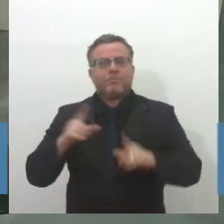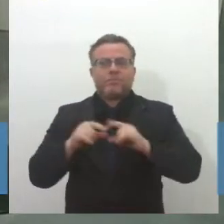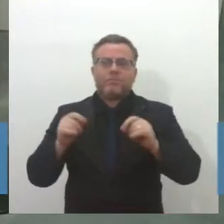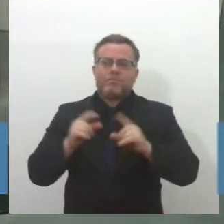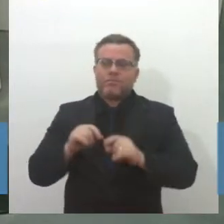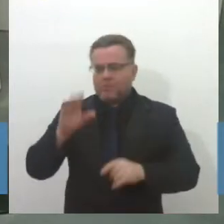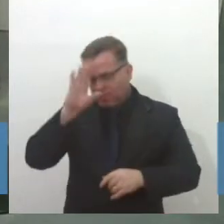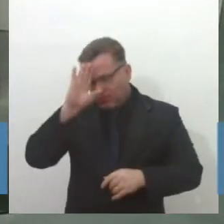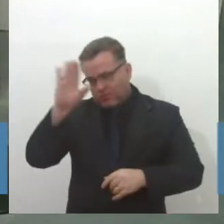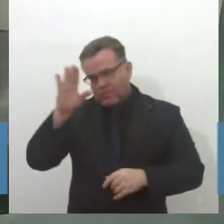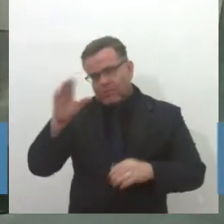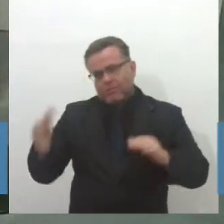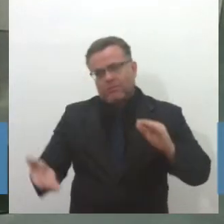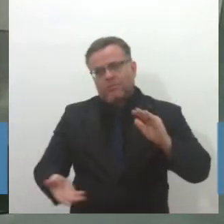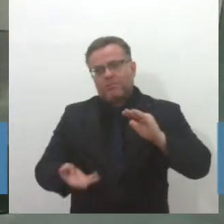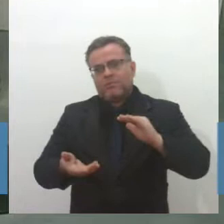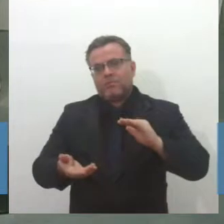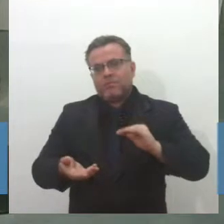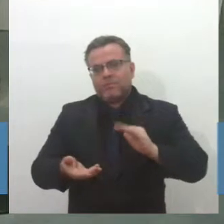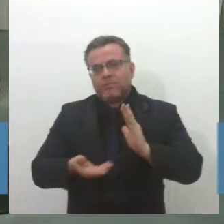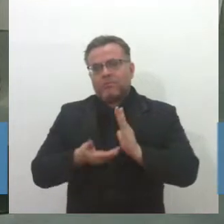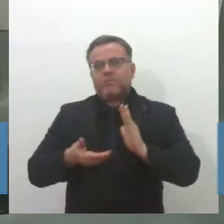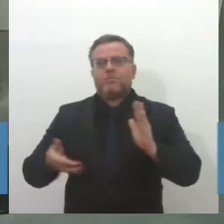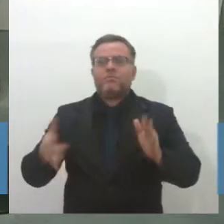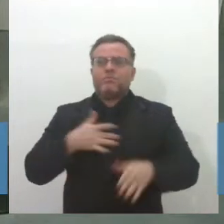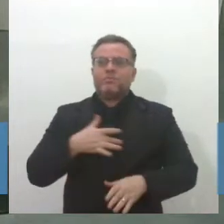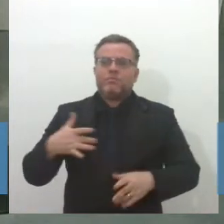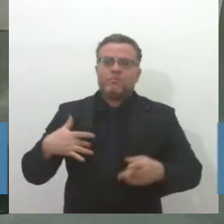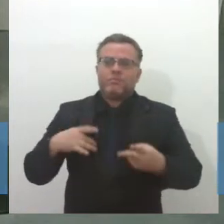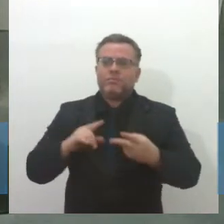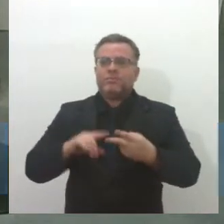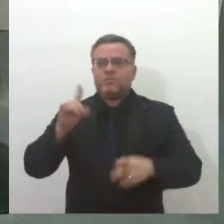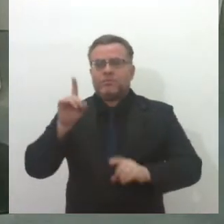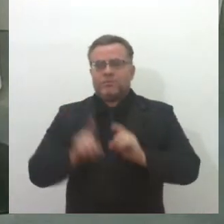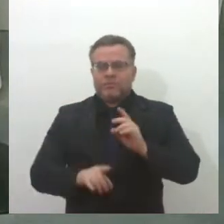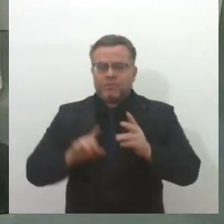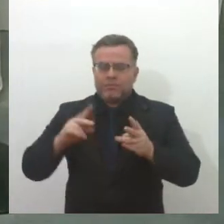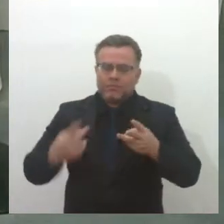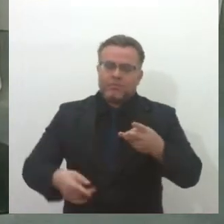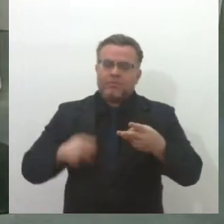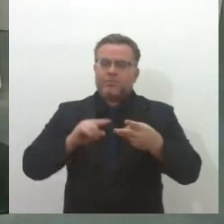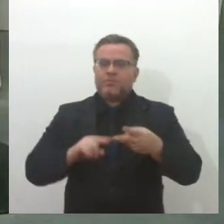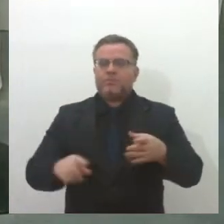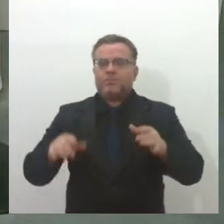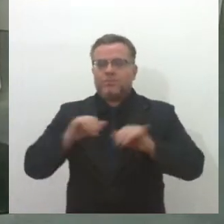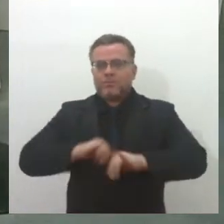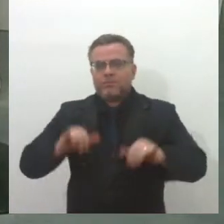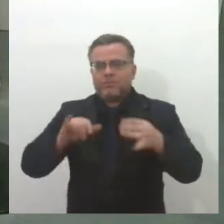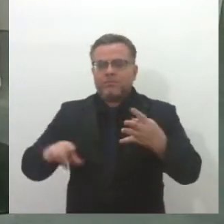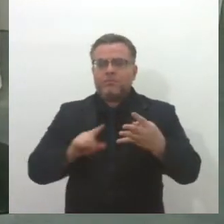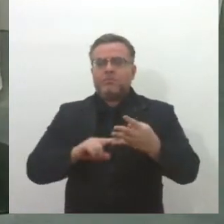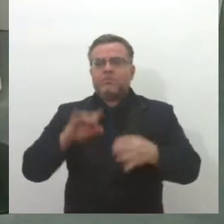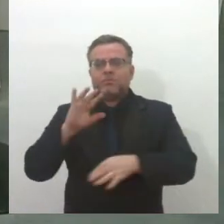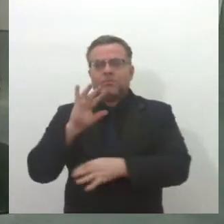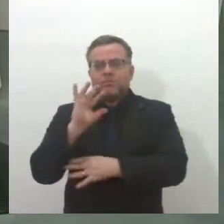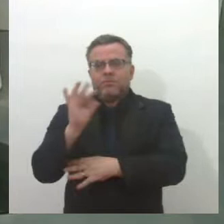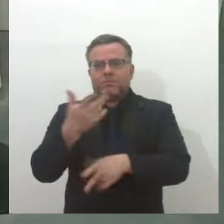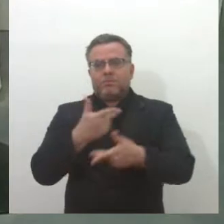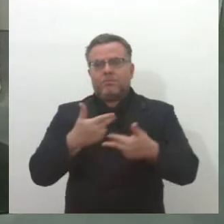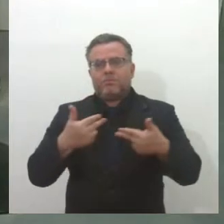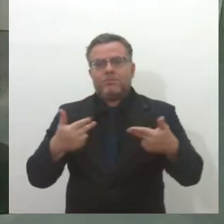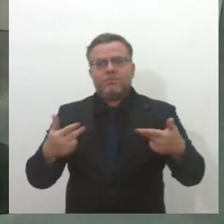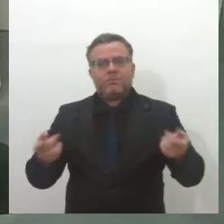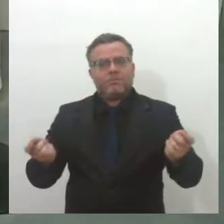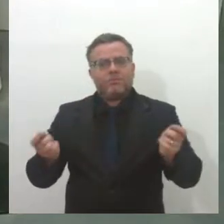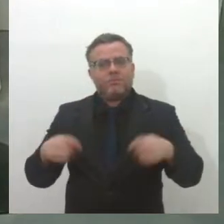Congresso. Saúde, economia, direitos trabalhistas, radiodifusão, meio ambiente, entre outros tantos temas que